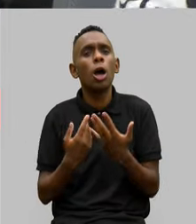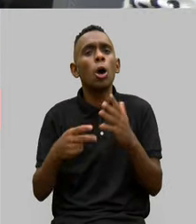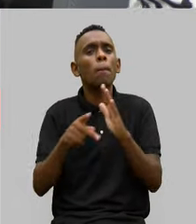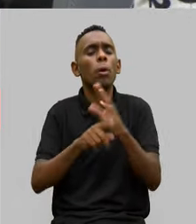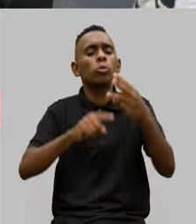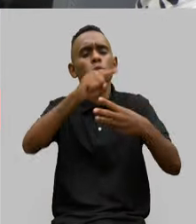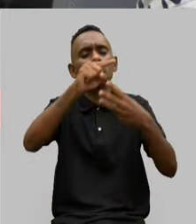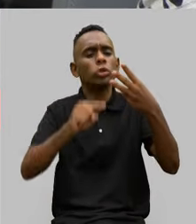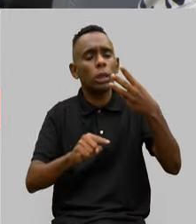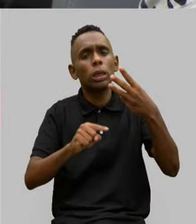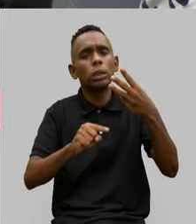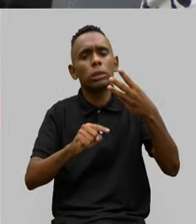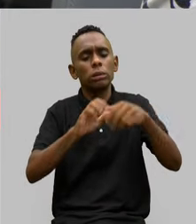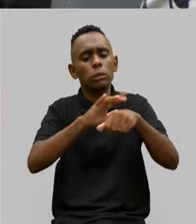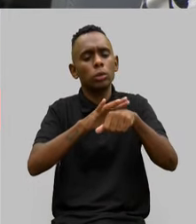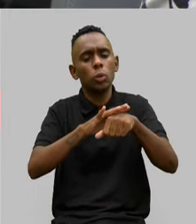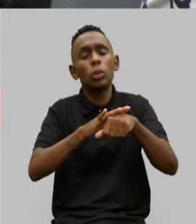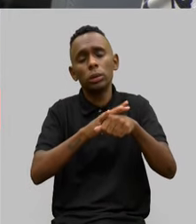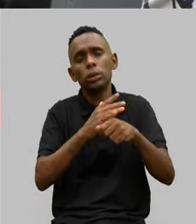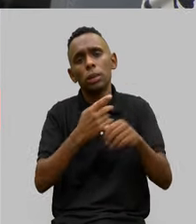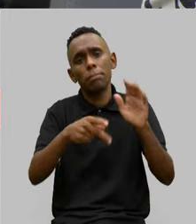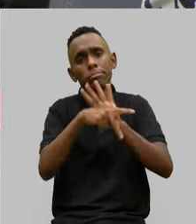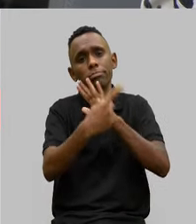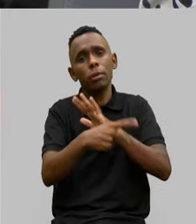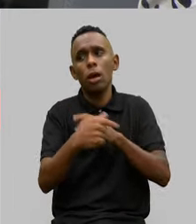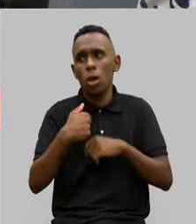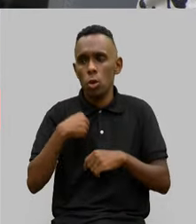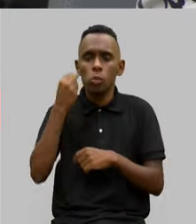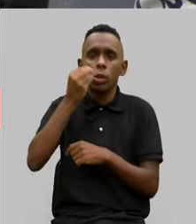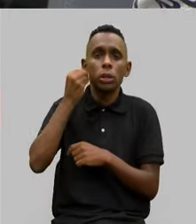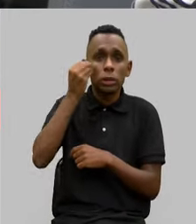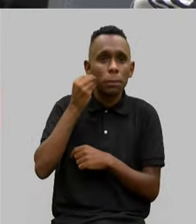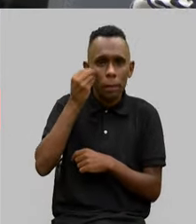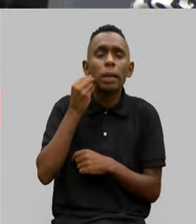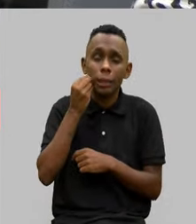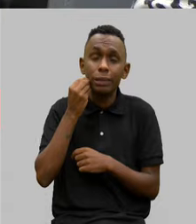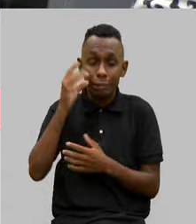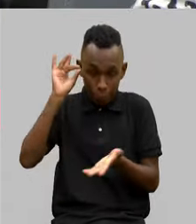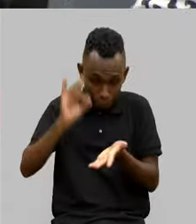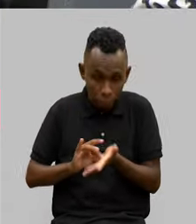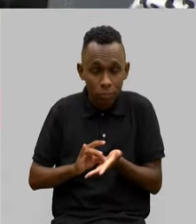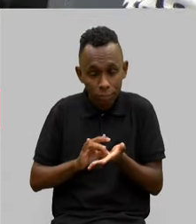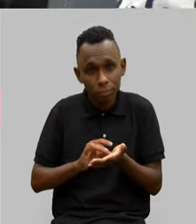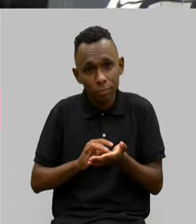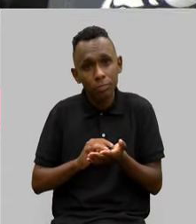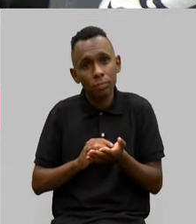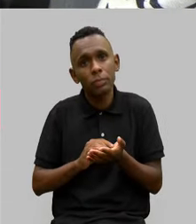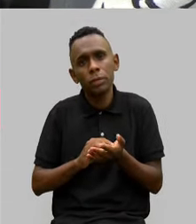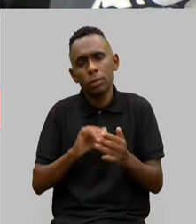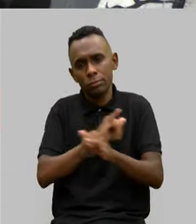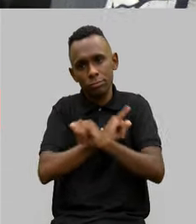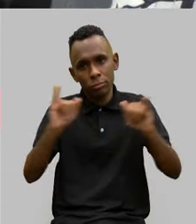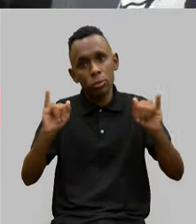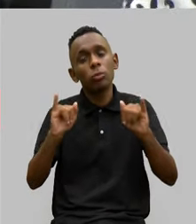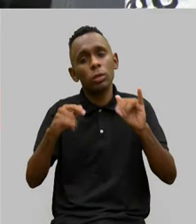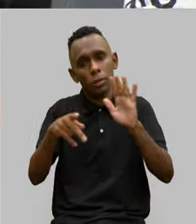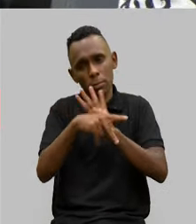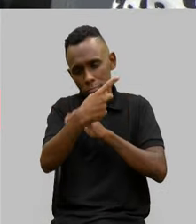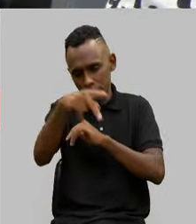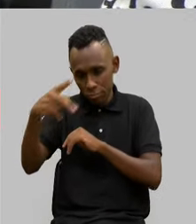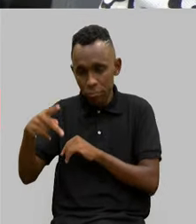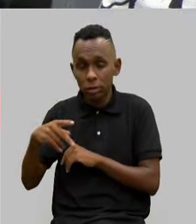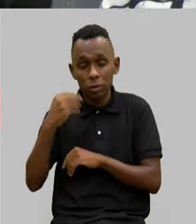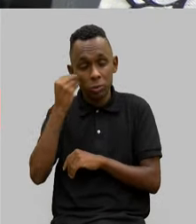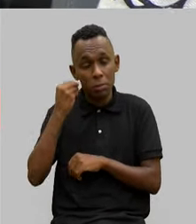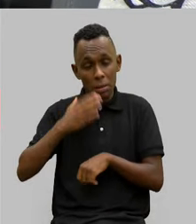três situações e eu vivenciei isso na prática e e vou contar uma particularidade para vocês aqui